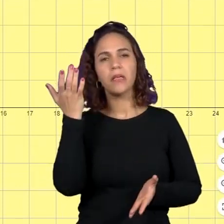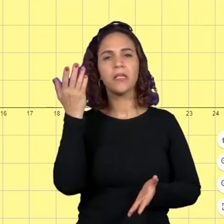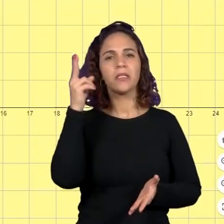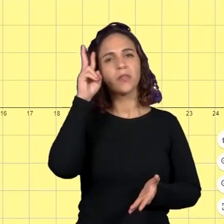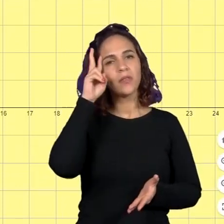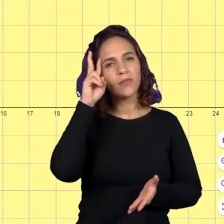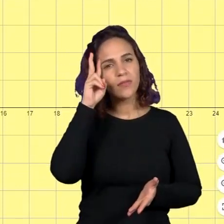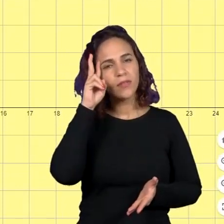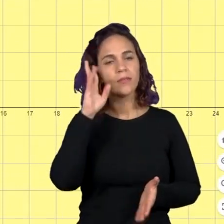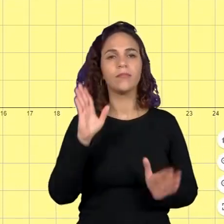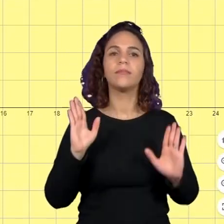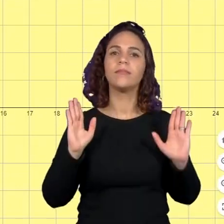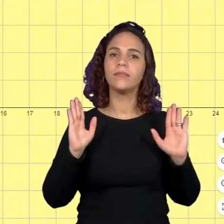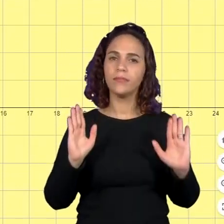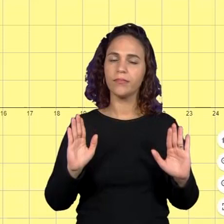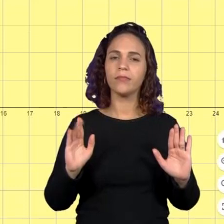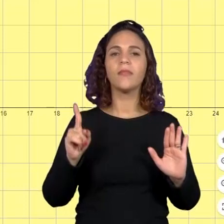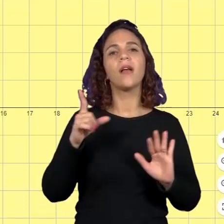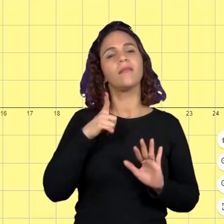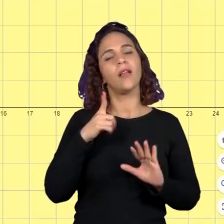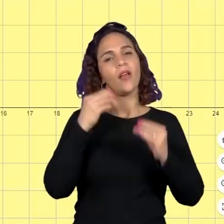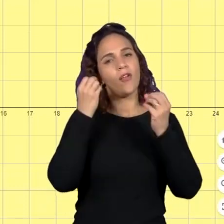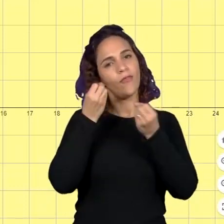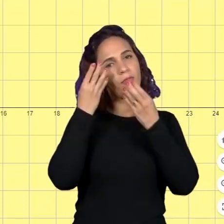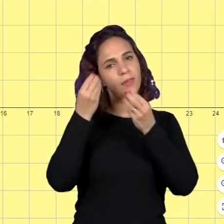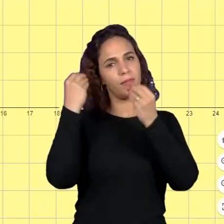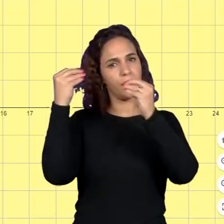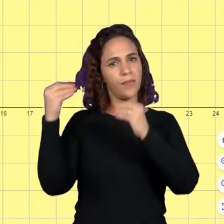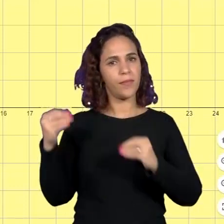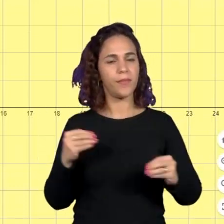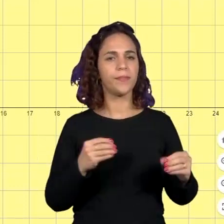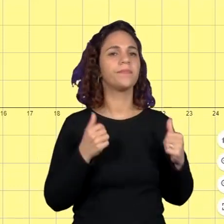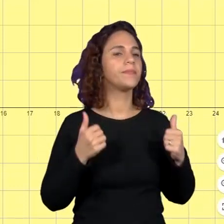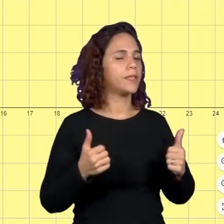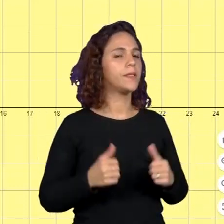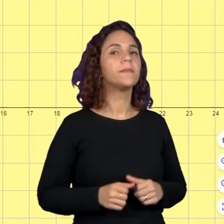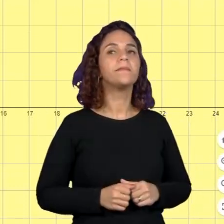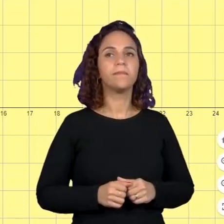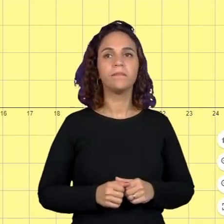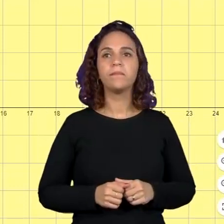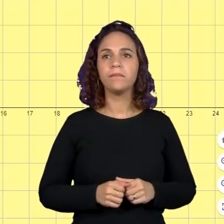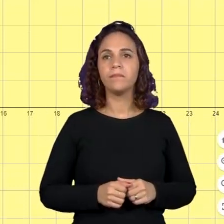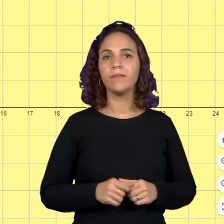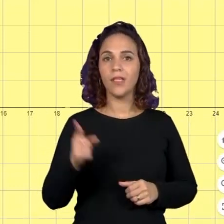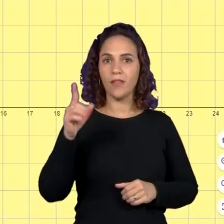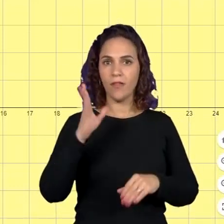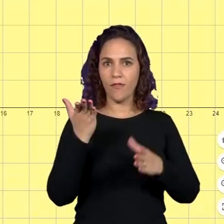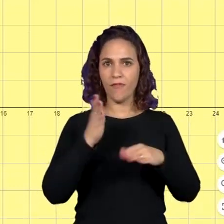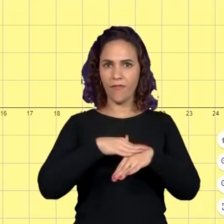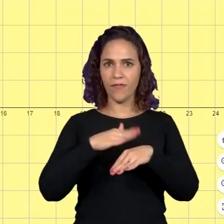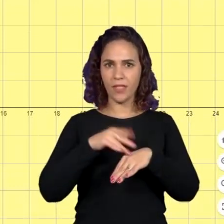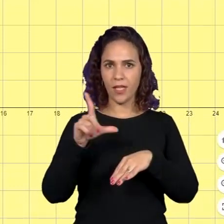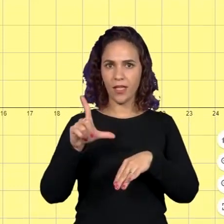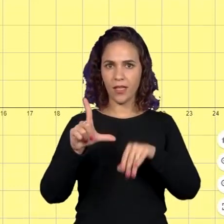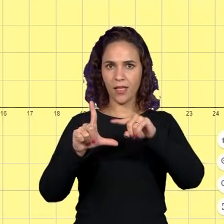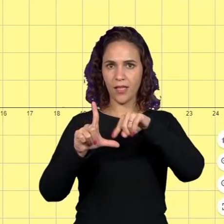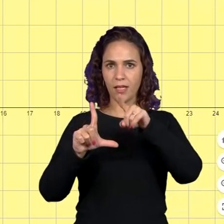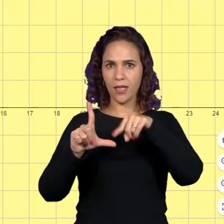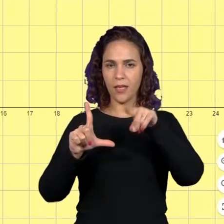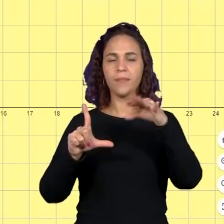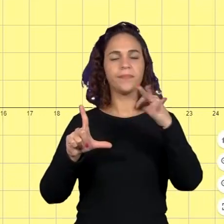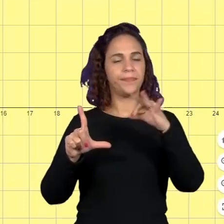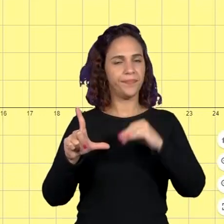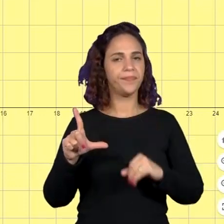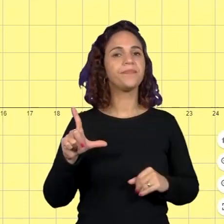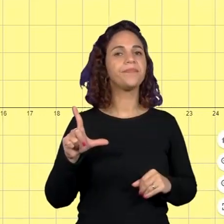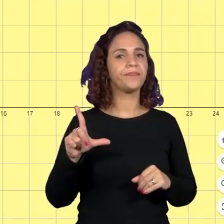segunda, aí vão ter os dados para a gente colocar, tá bom, professora Tá Ju? bom. E a gente vai Então, vamos meio lá. que construir um gráfico de linhas, né, Pro? Isso, agora eu vou